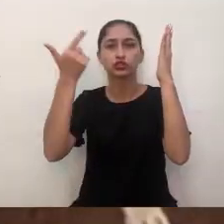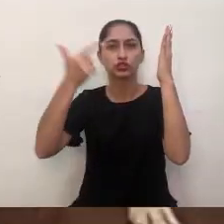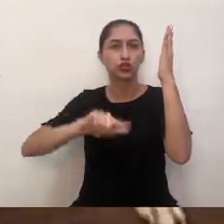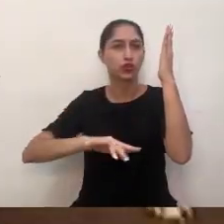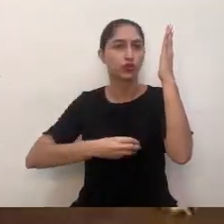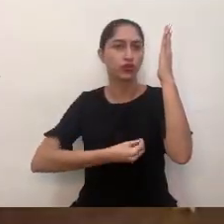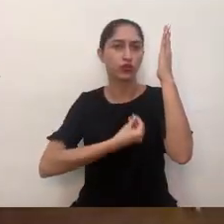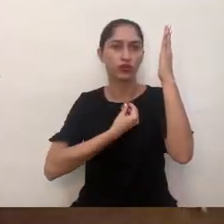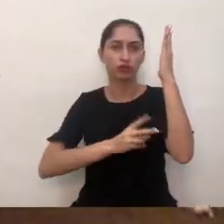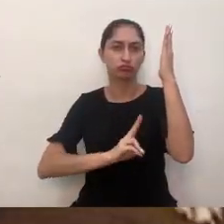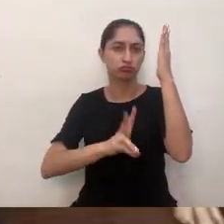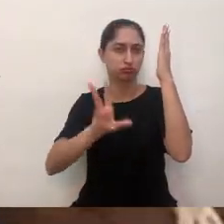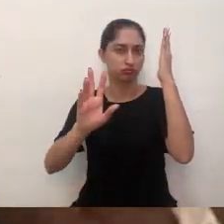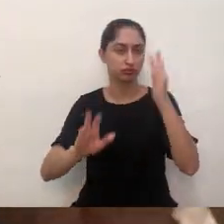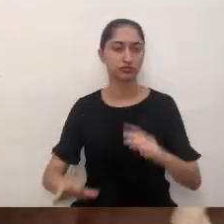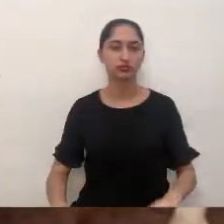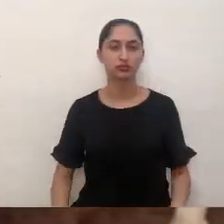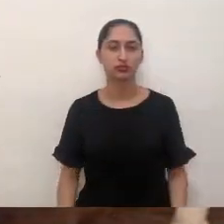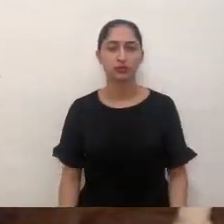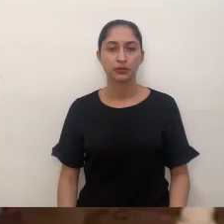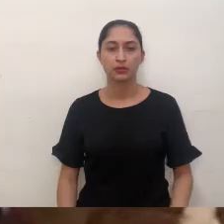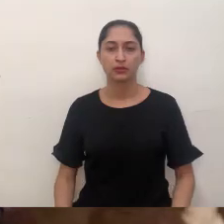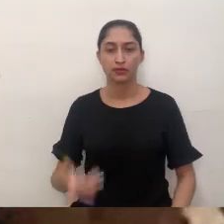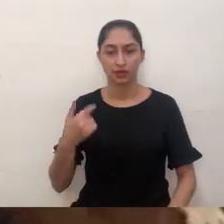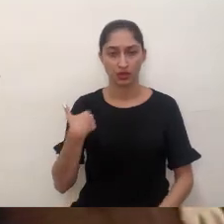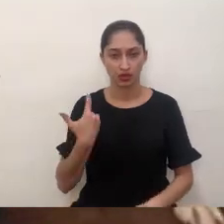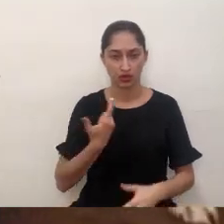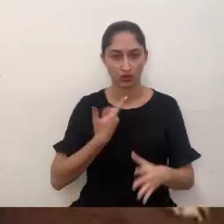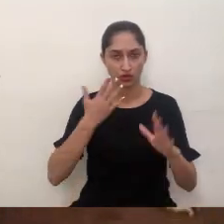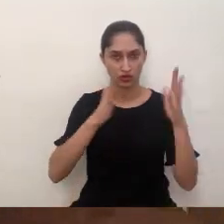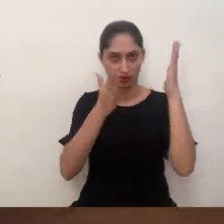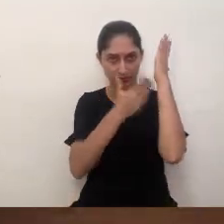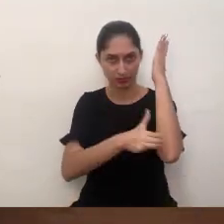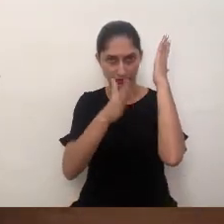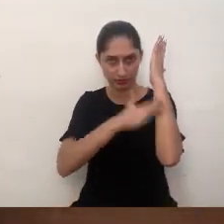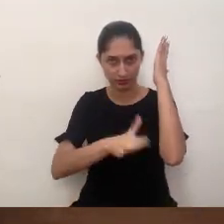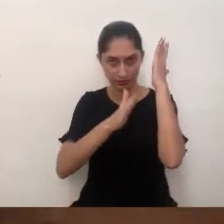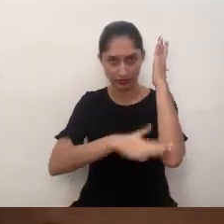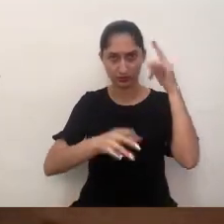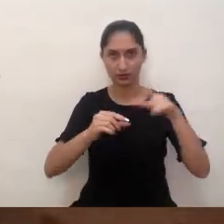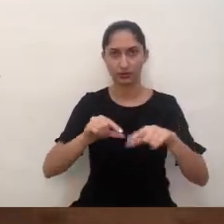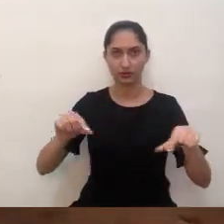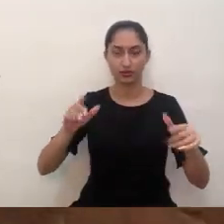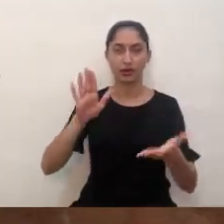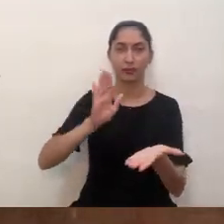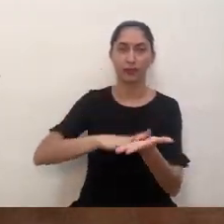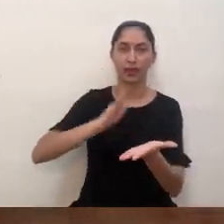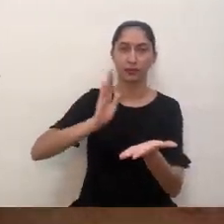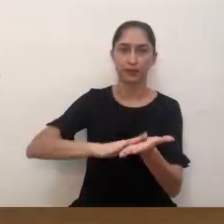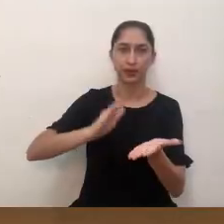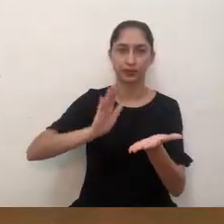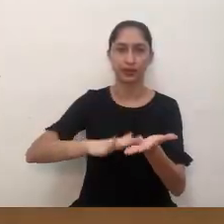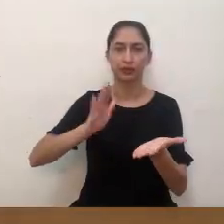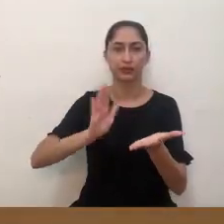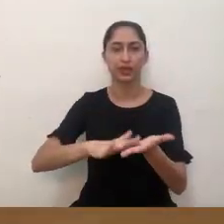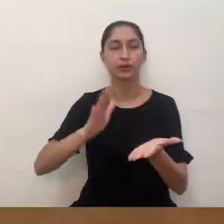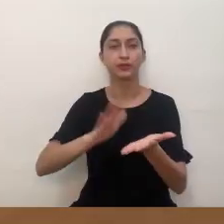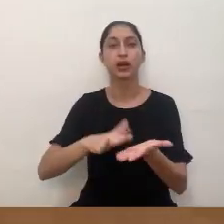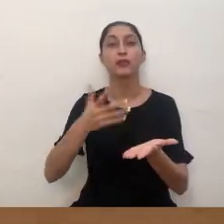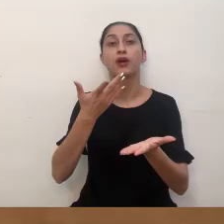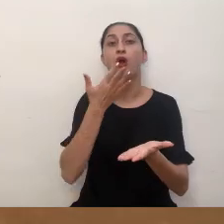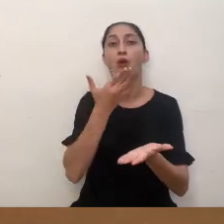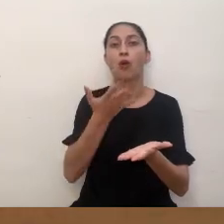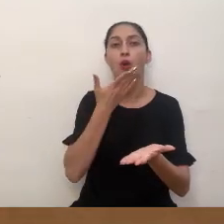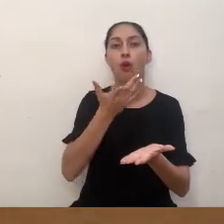Nós estamos batendo a casca, que já foi retirada da aroeira, para melhor extrair a tinta. A